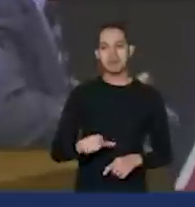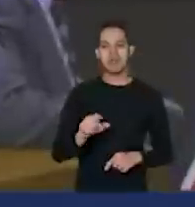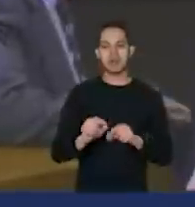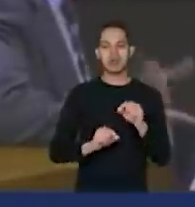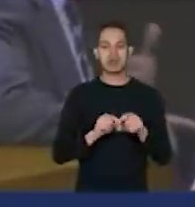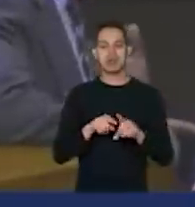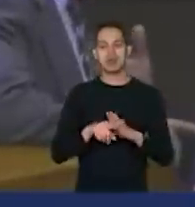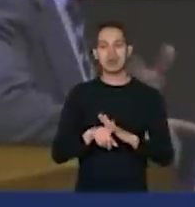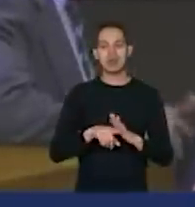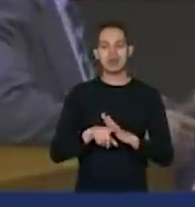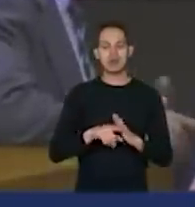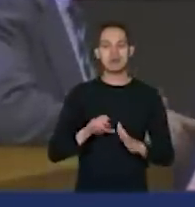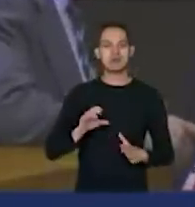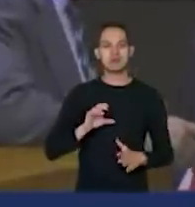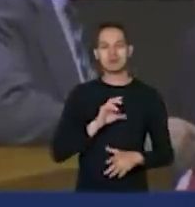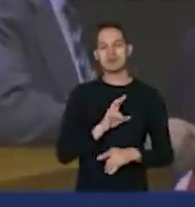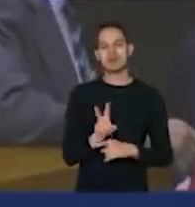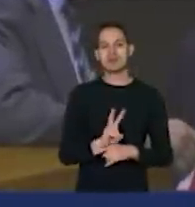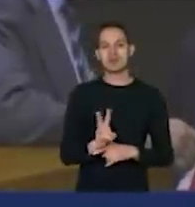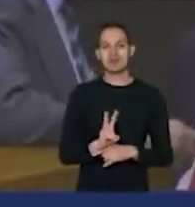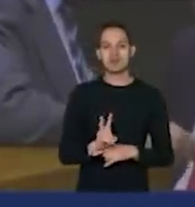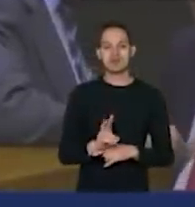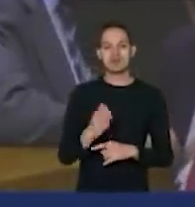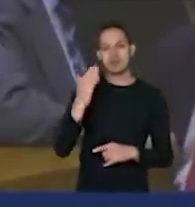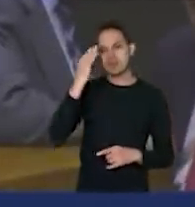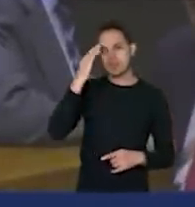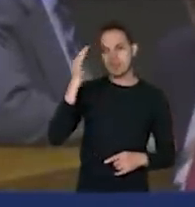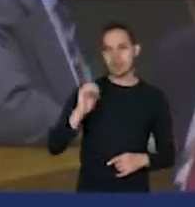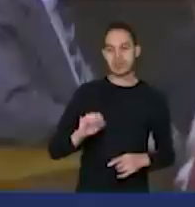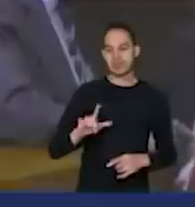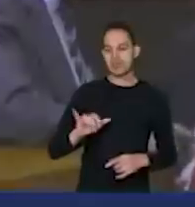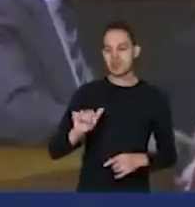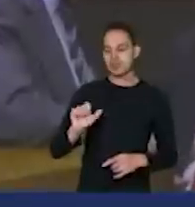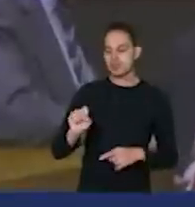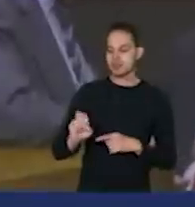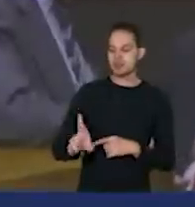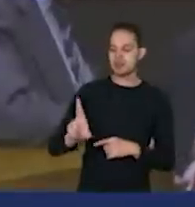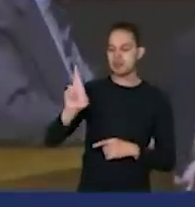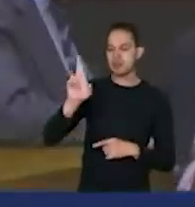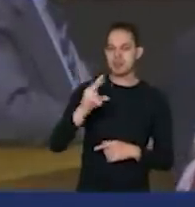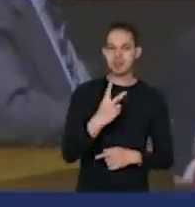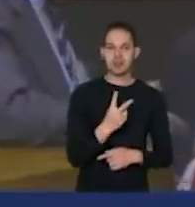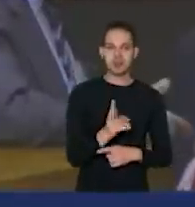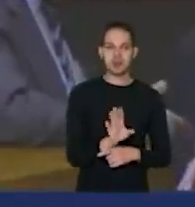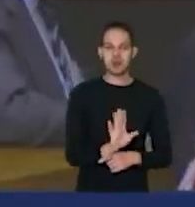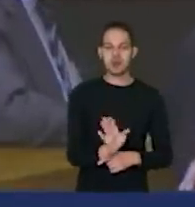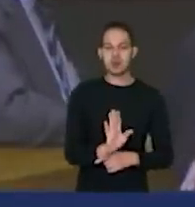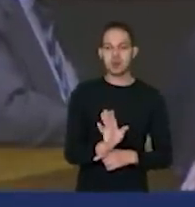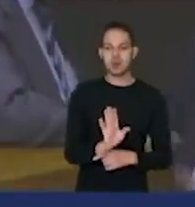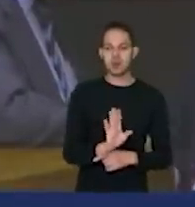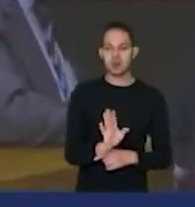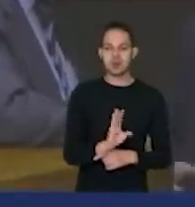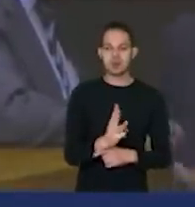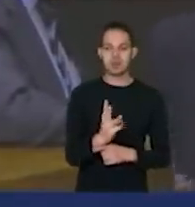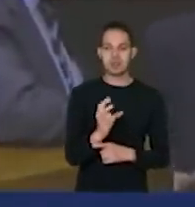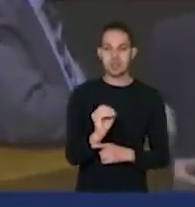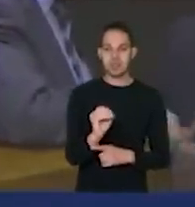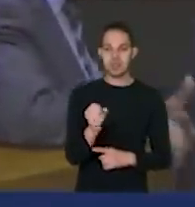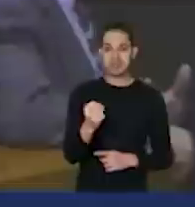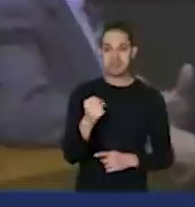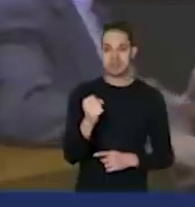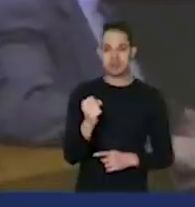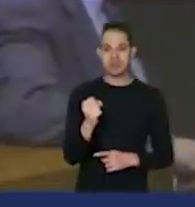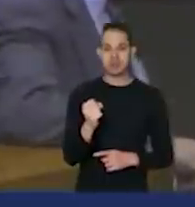saiu da comissão de fiscalização, graças ao deputado Elias Vaz, que verificou que dois vídeos de 30 segundos